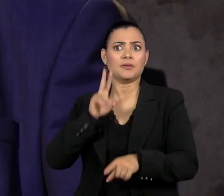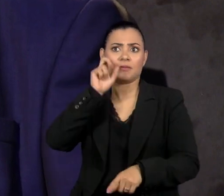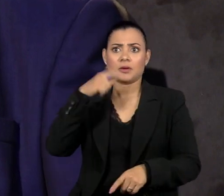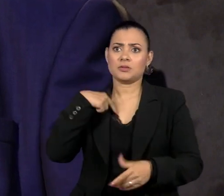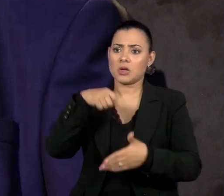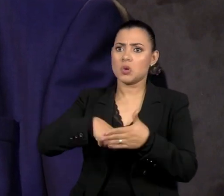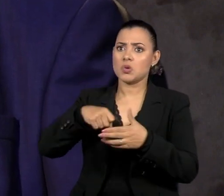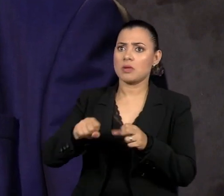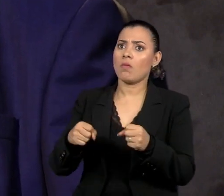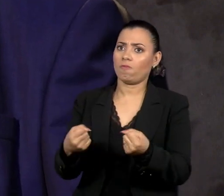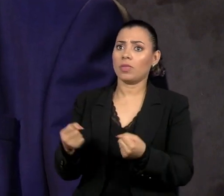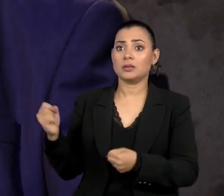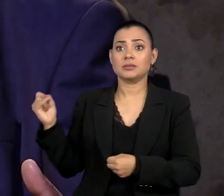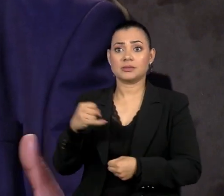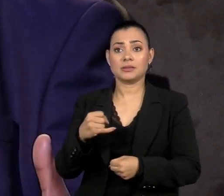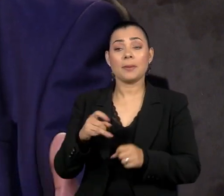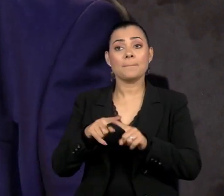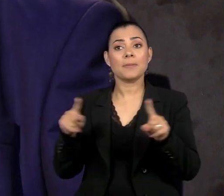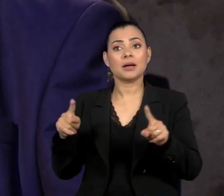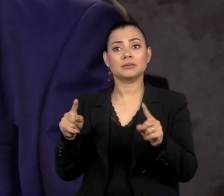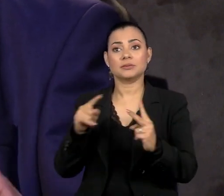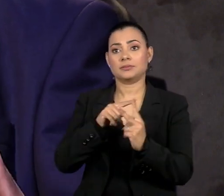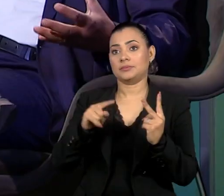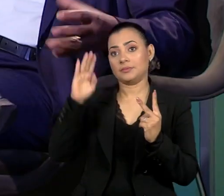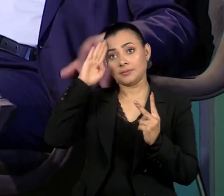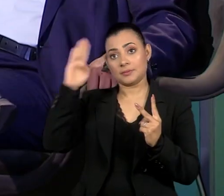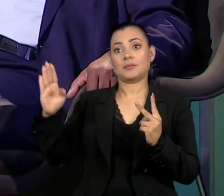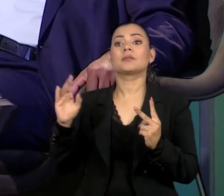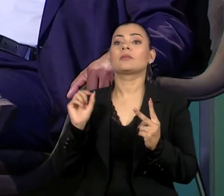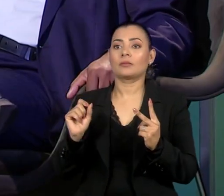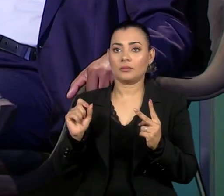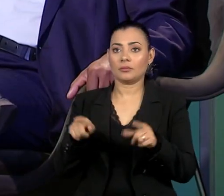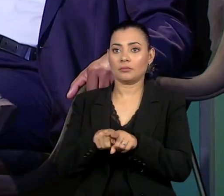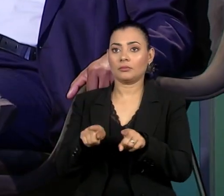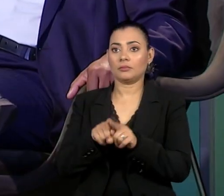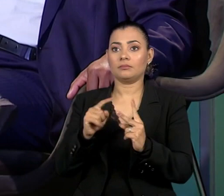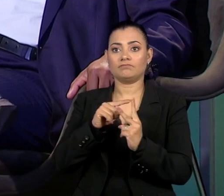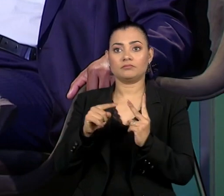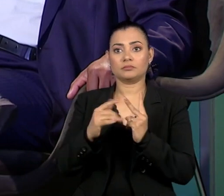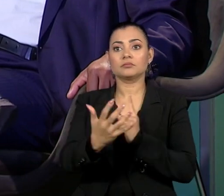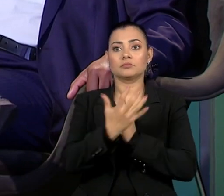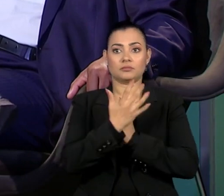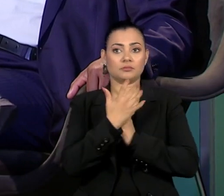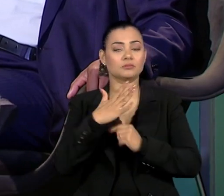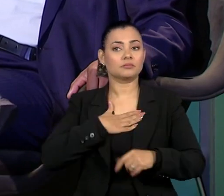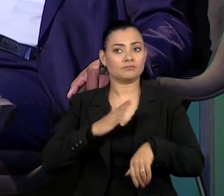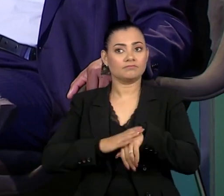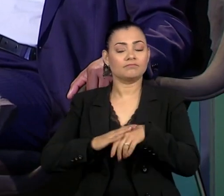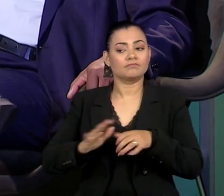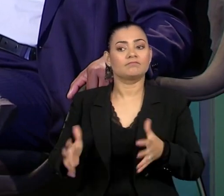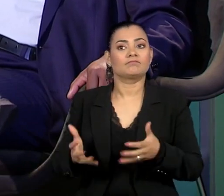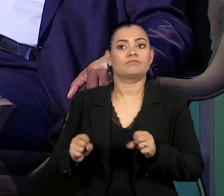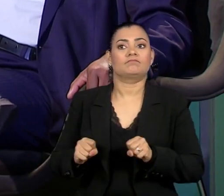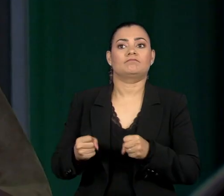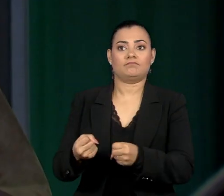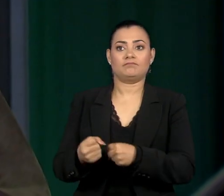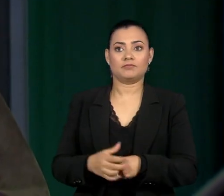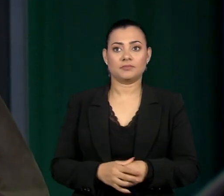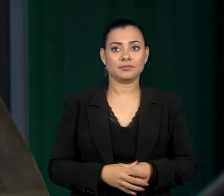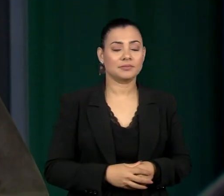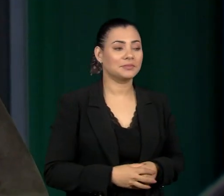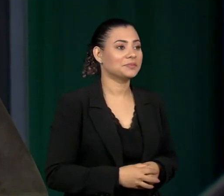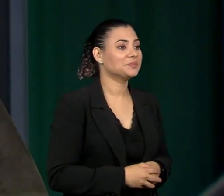luta foi muito grande, mas eu acho que esses dois paradigmas, esses dois pensamentos favoreceram muito o crescimento, né? Agora, doutor Caio, nós